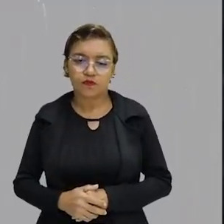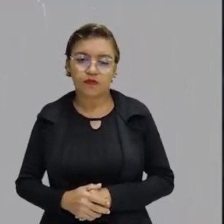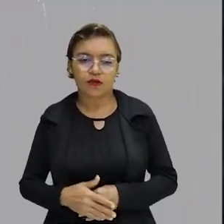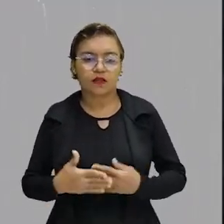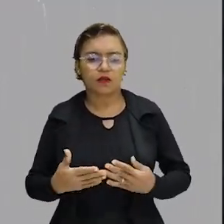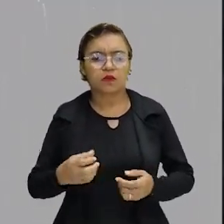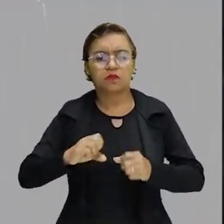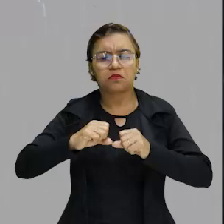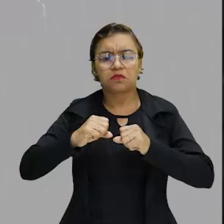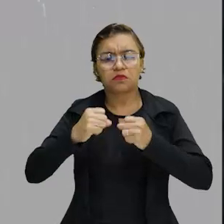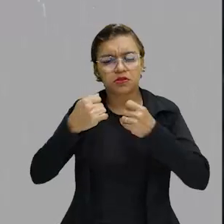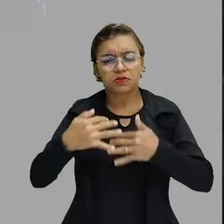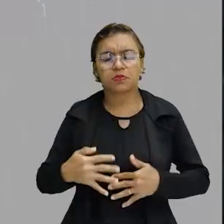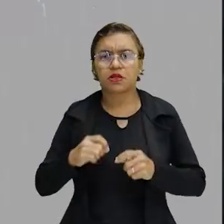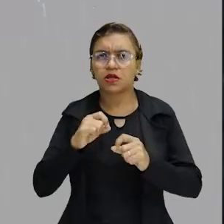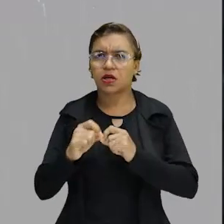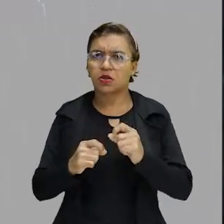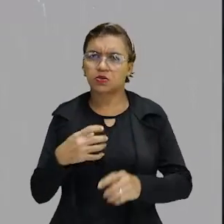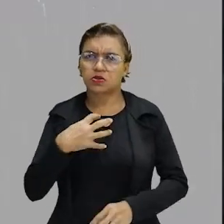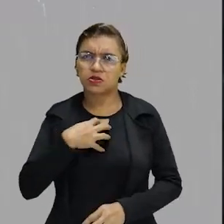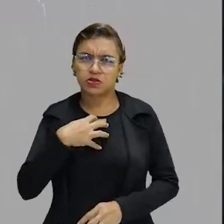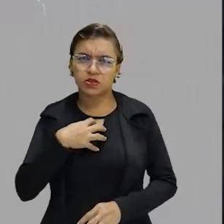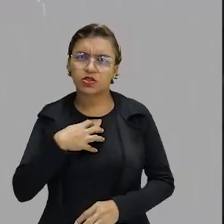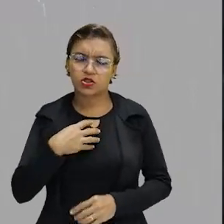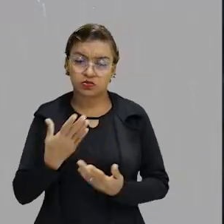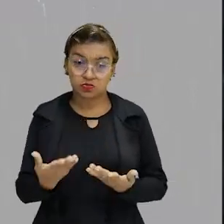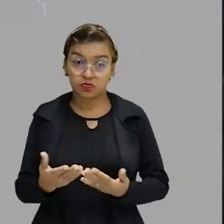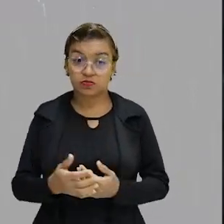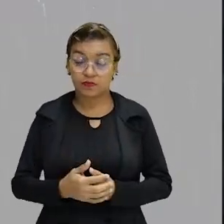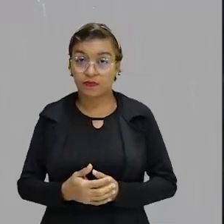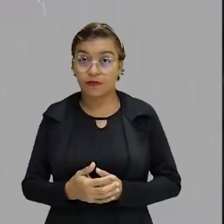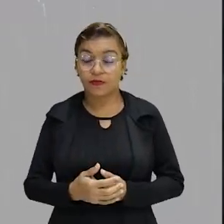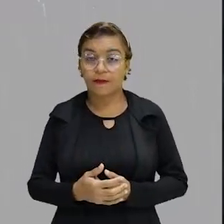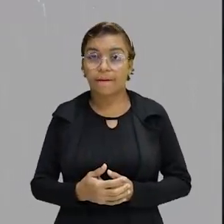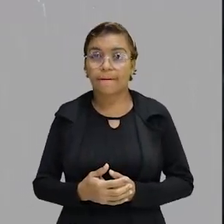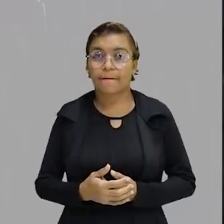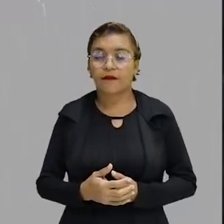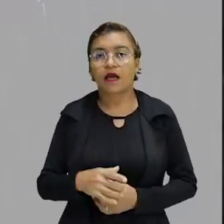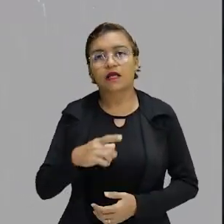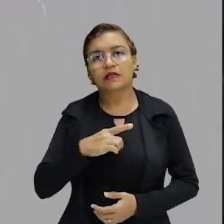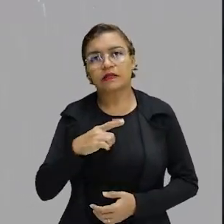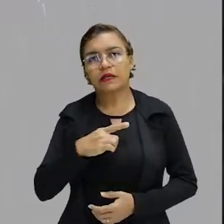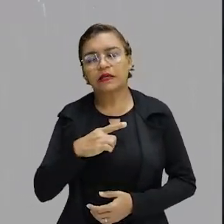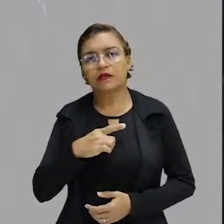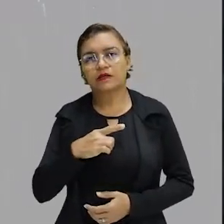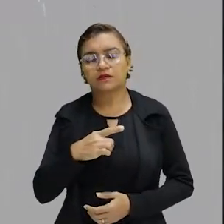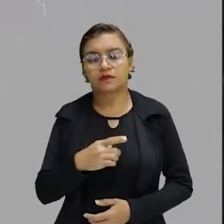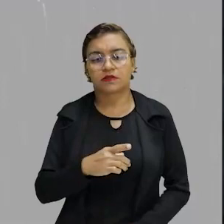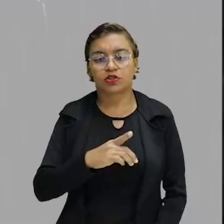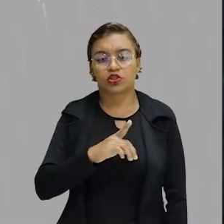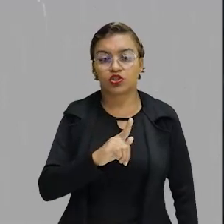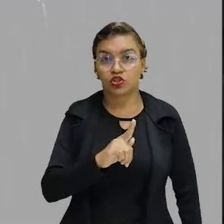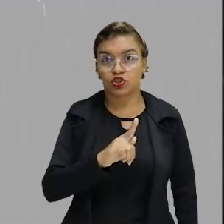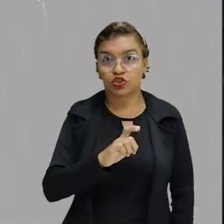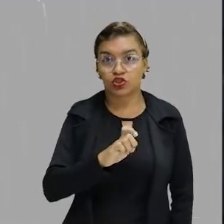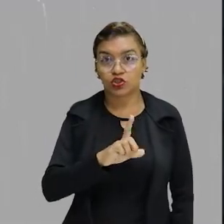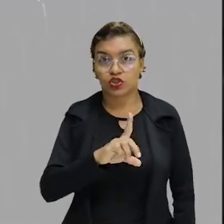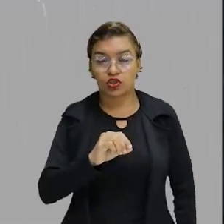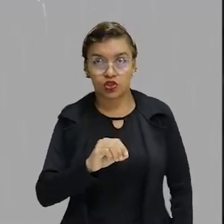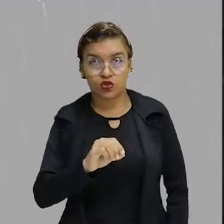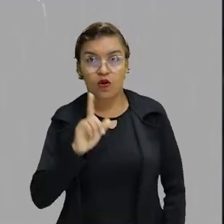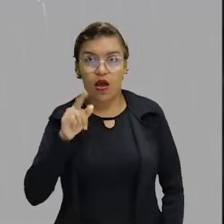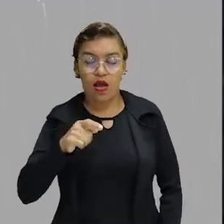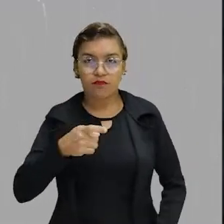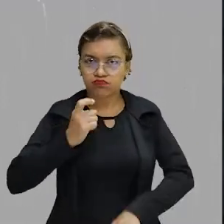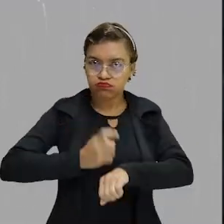Explica o sentido de gelo e degelo. Foi o que eu acabei de falar, né, turma? Aí ele tem essa oposição, o gelo, né, a água no estado sólido,